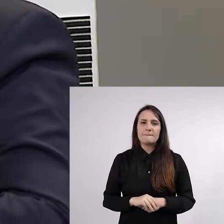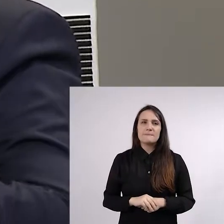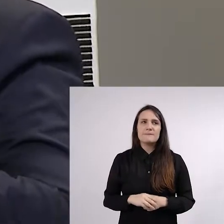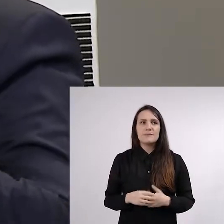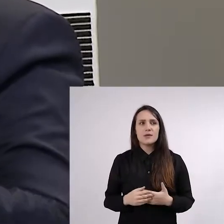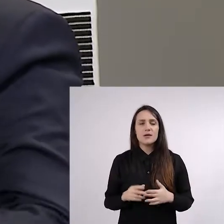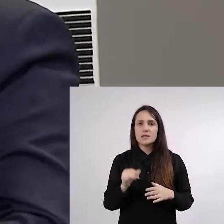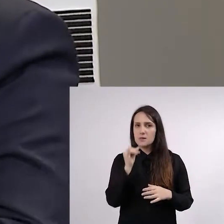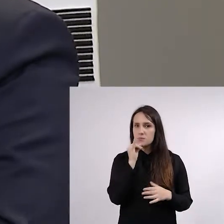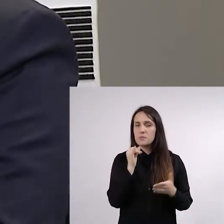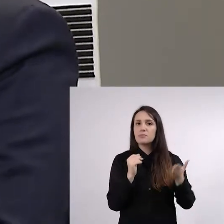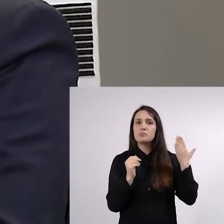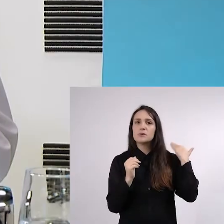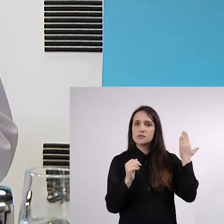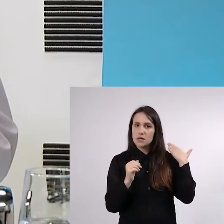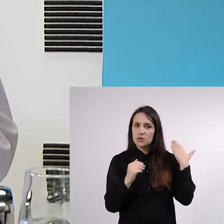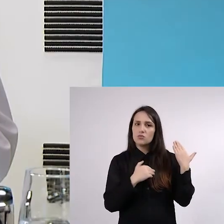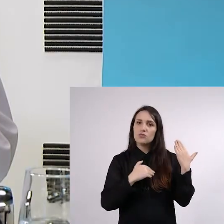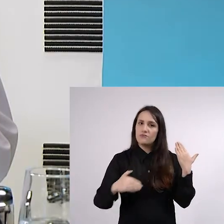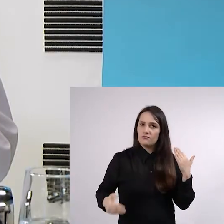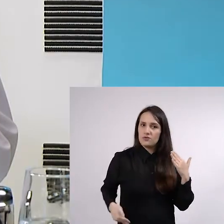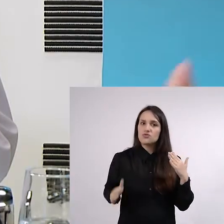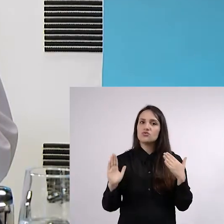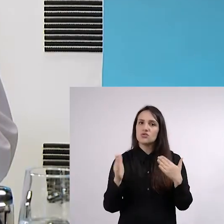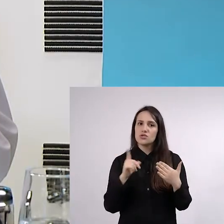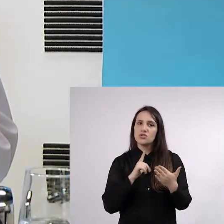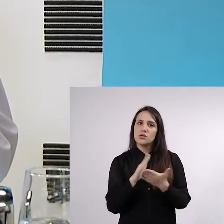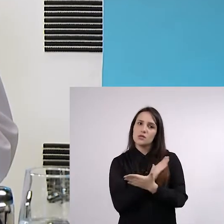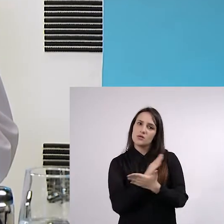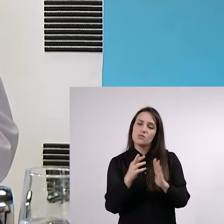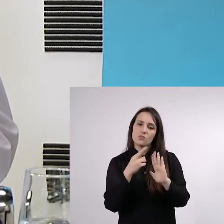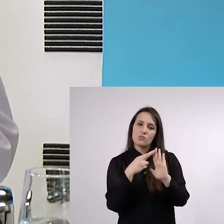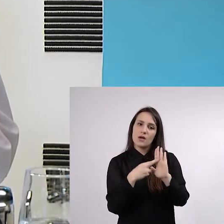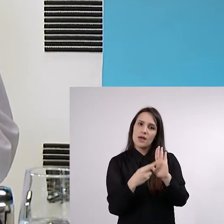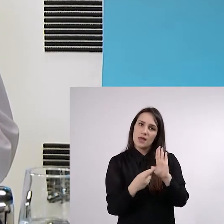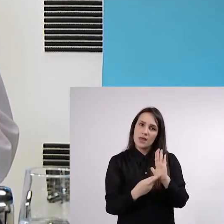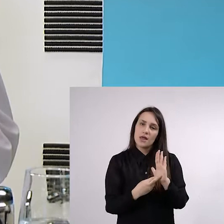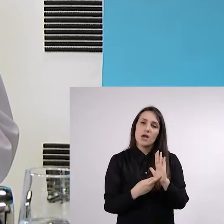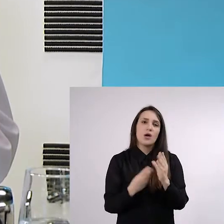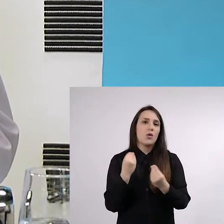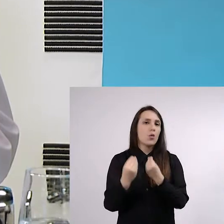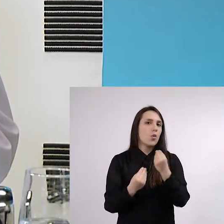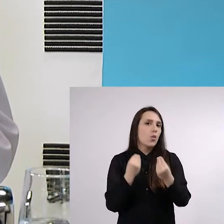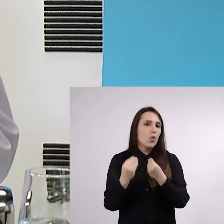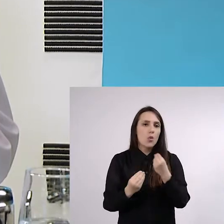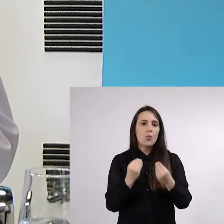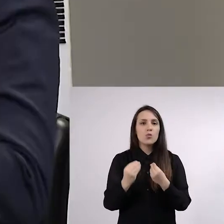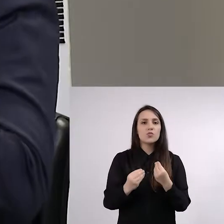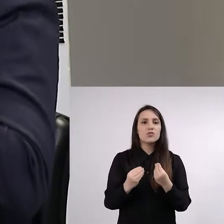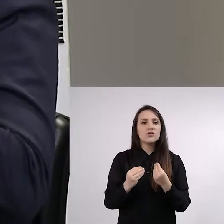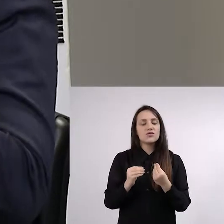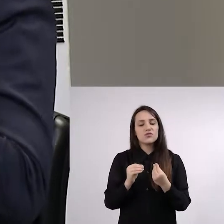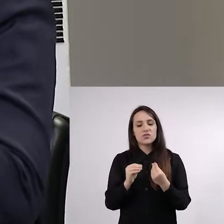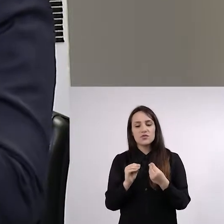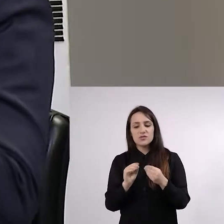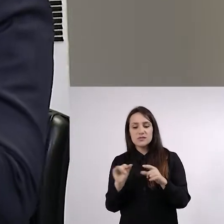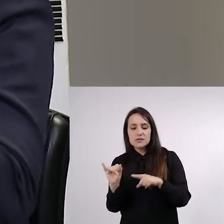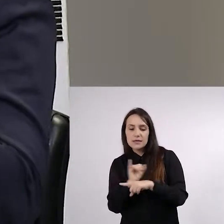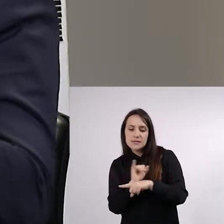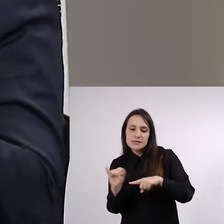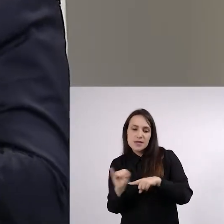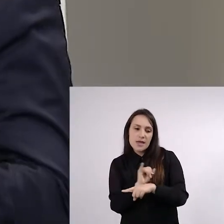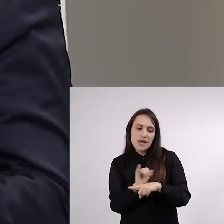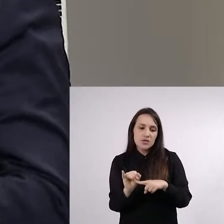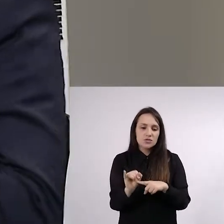o governo já tinha diretrizes estabelecidas, discutindo, como o secretário disse, o tamanho do Estado, uma diretriz